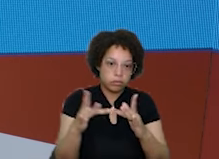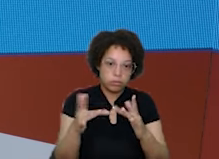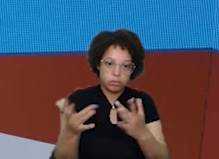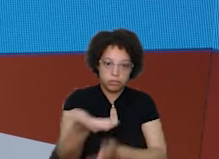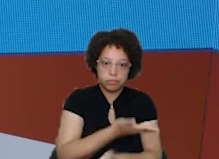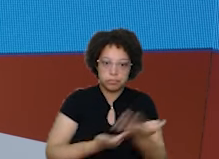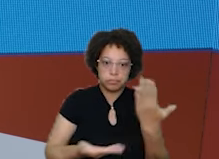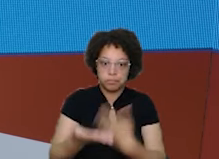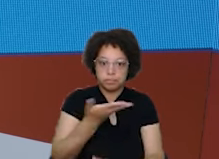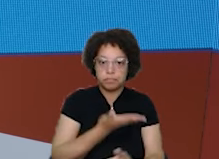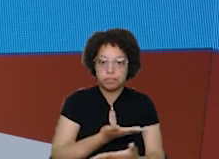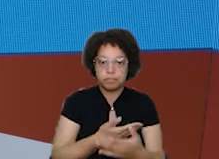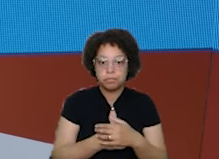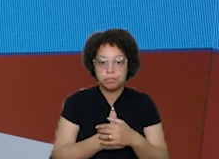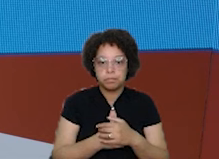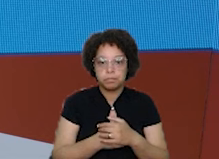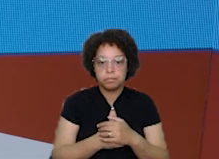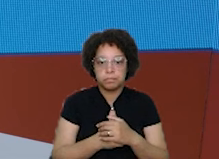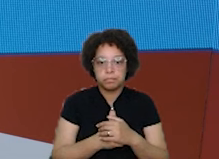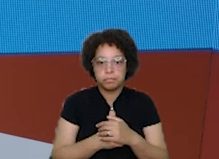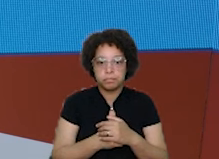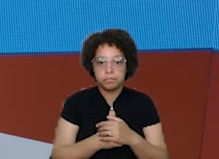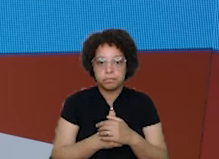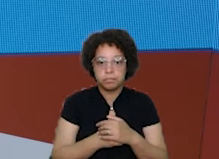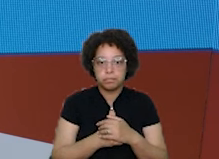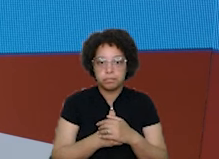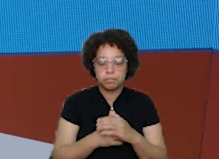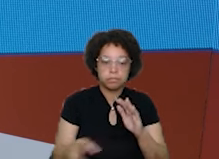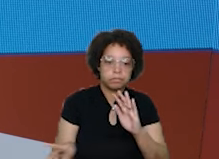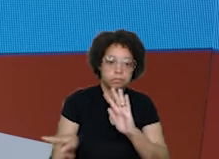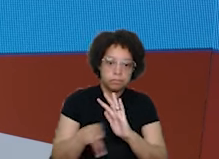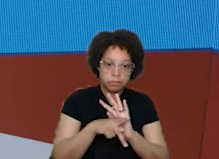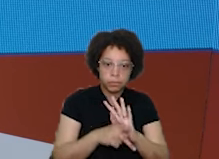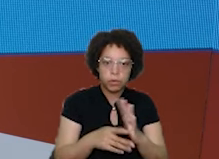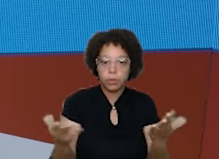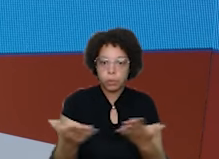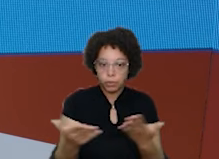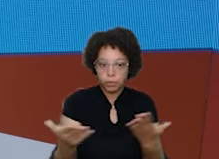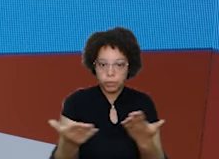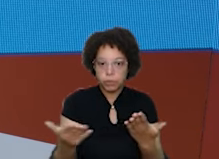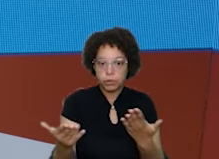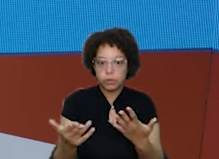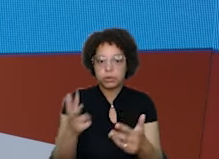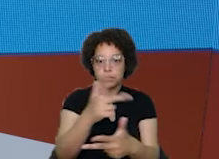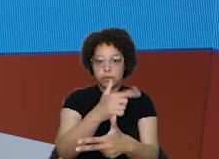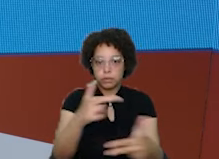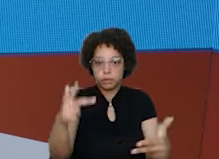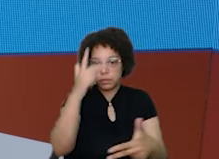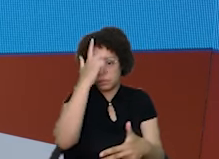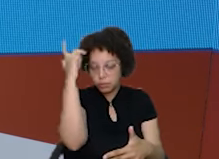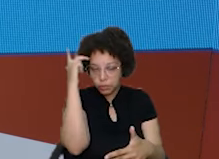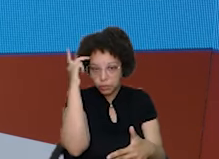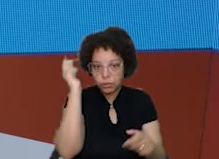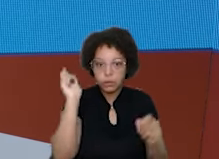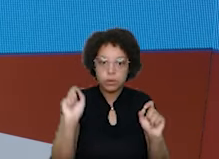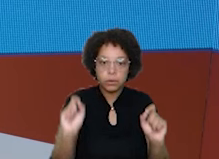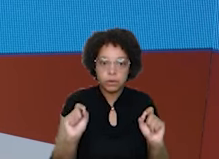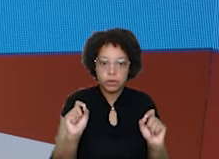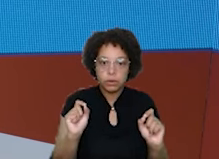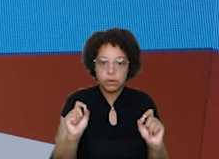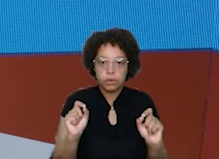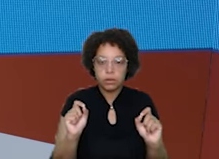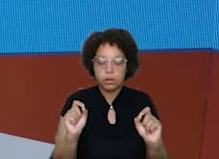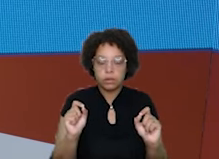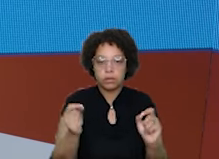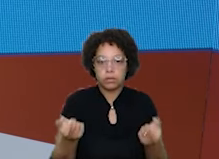tudo mais né e o próprio né hoje em dia Muitas muitas pessoas eh assim a o envelopamento de